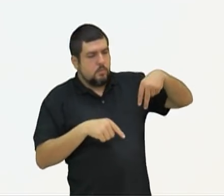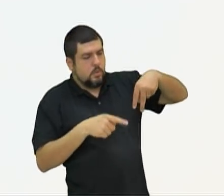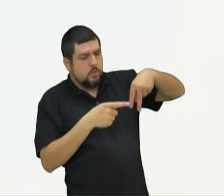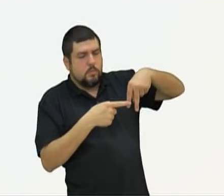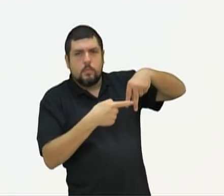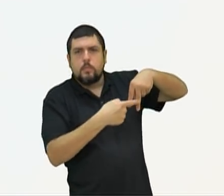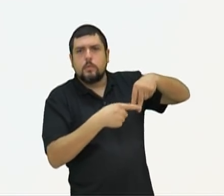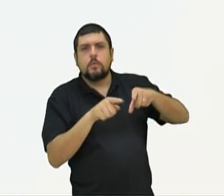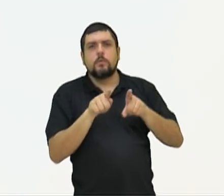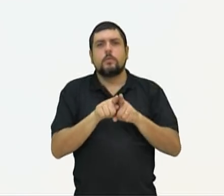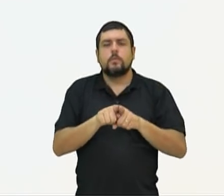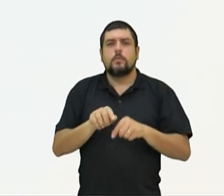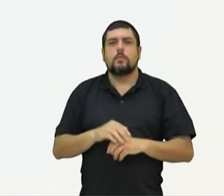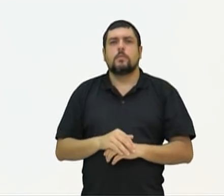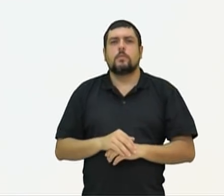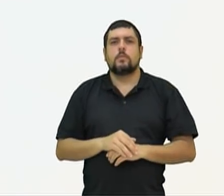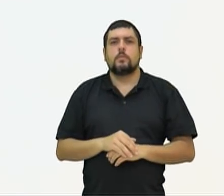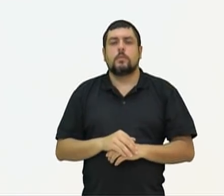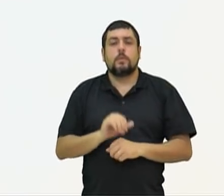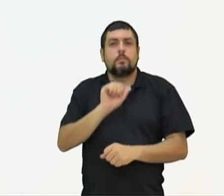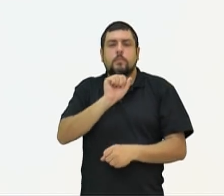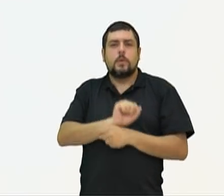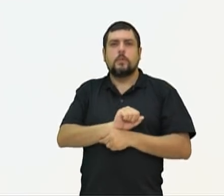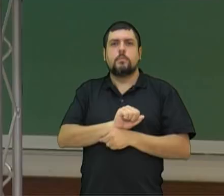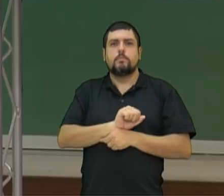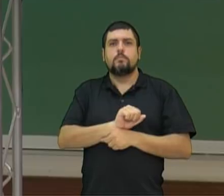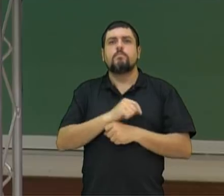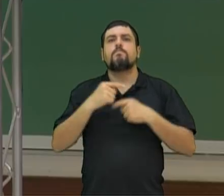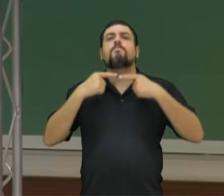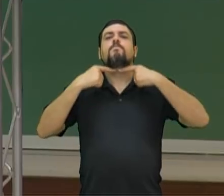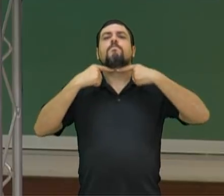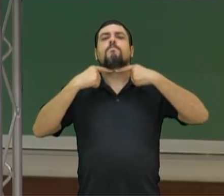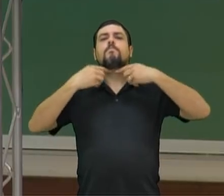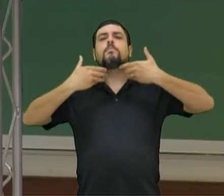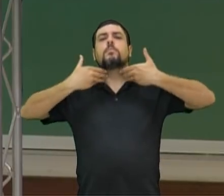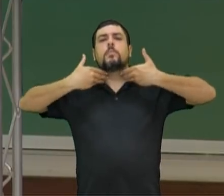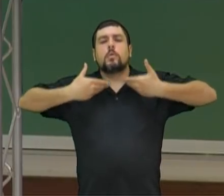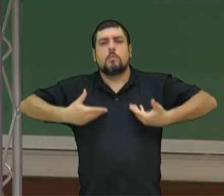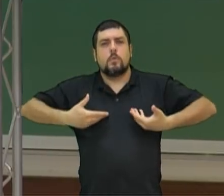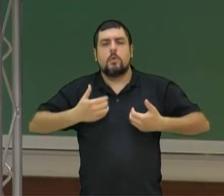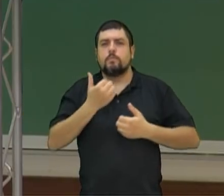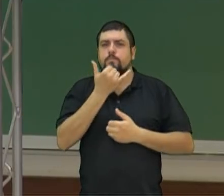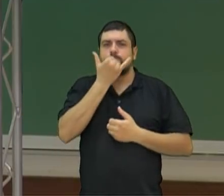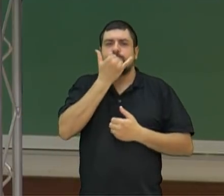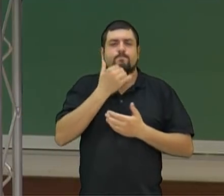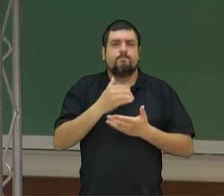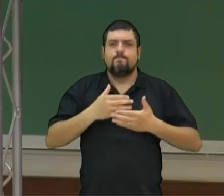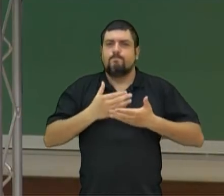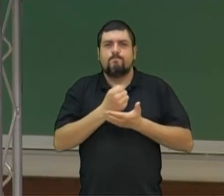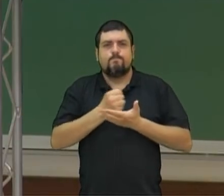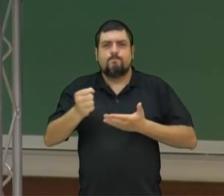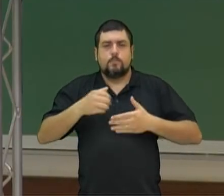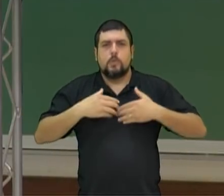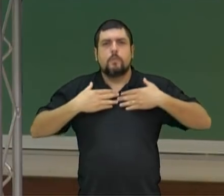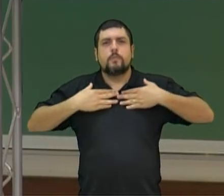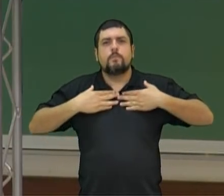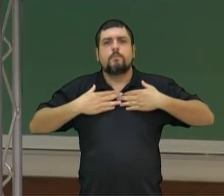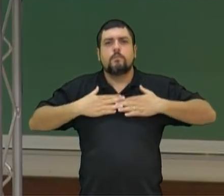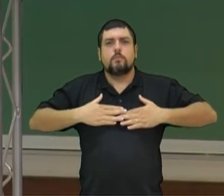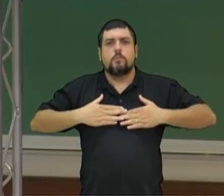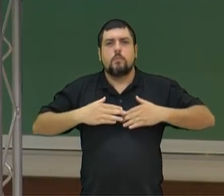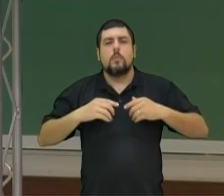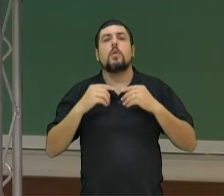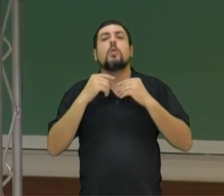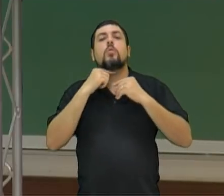dos membros superiores e inferiores. Percebam que agora está pintado na imagem toda a região abaixo